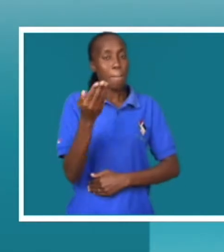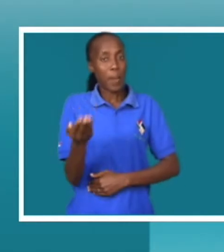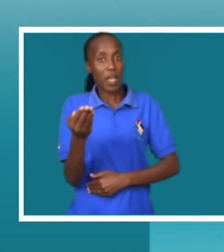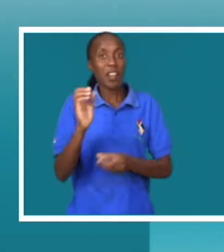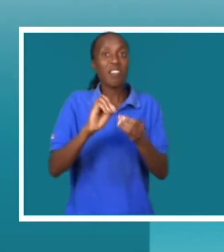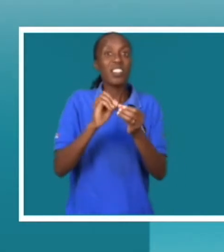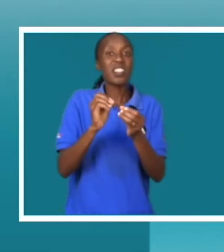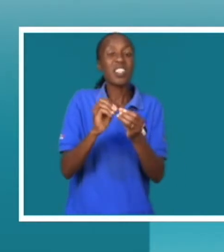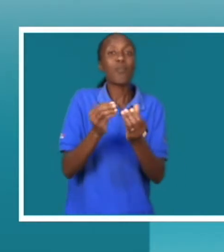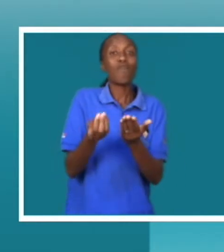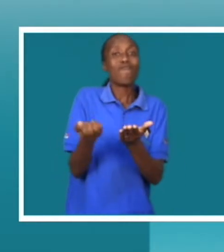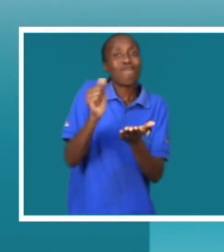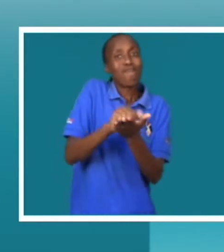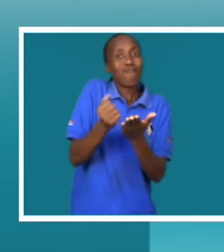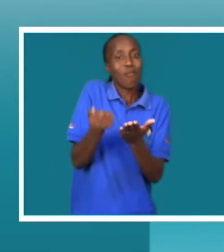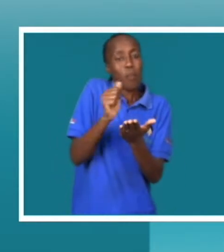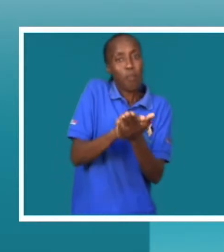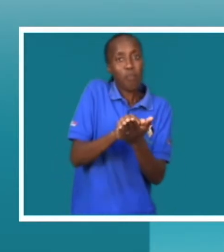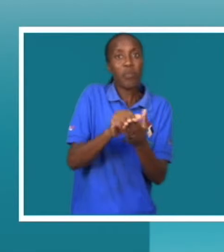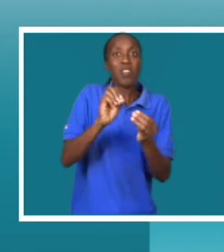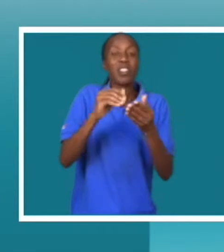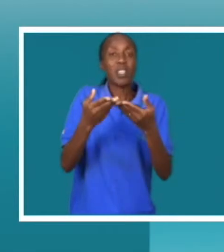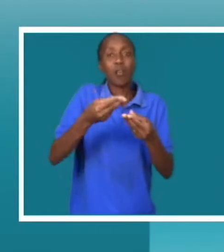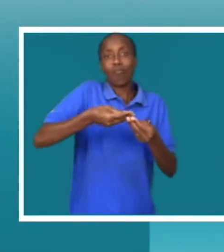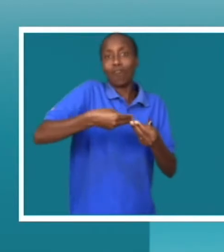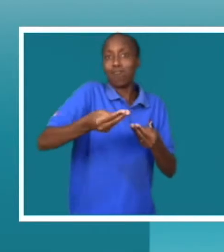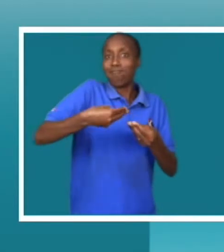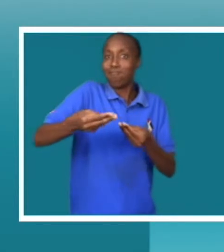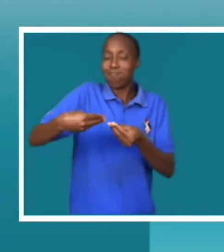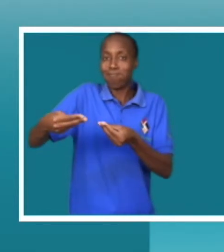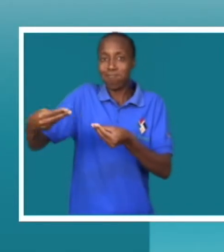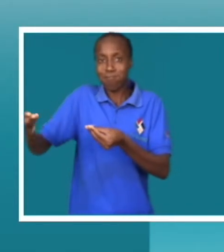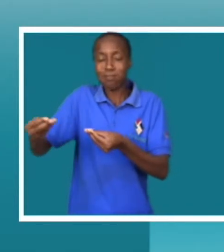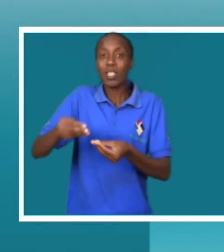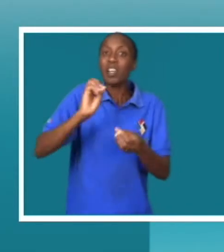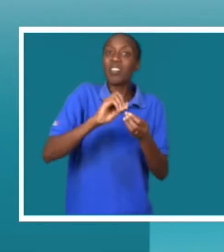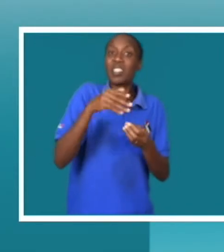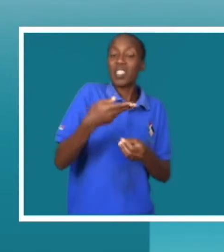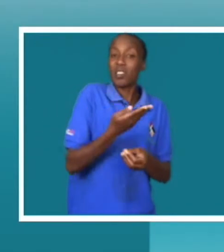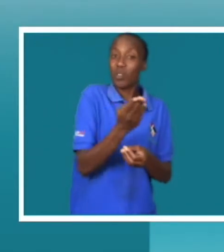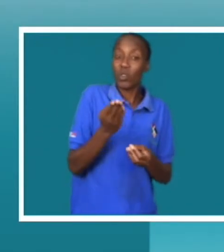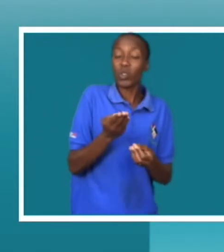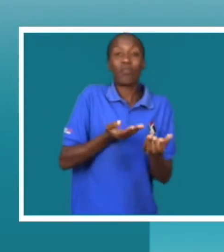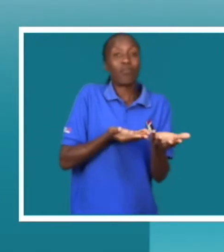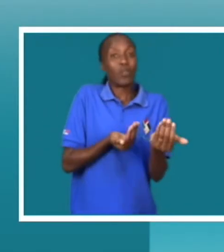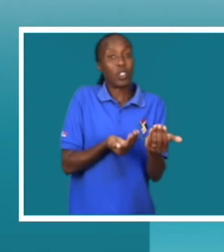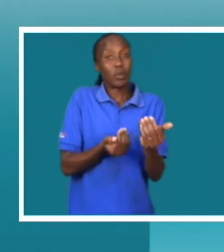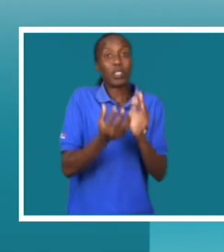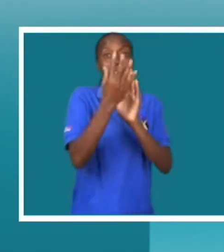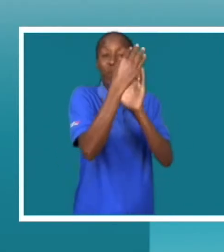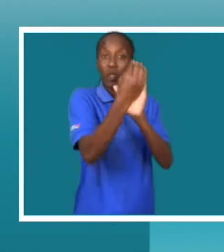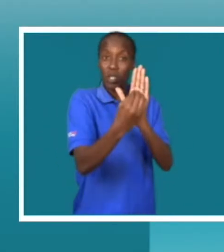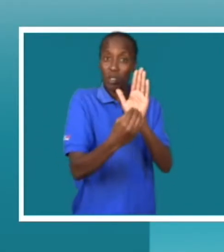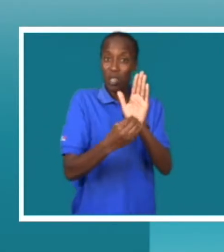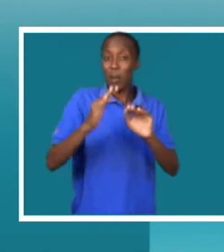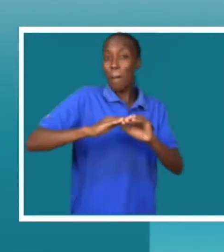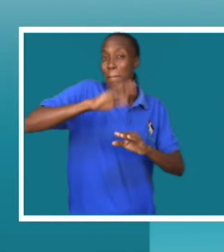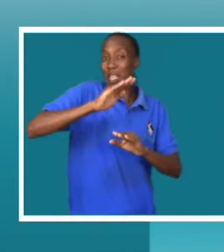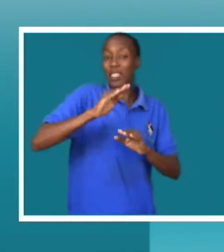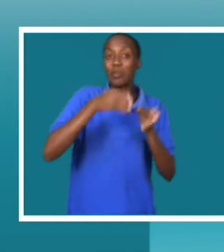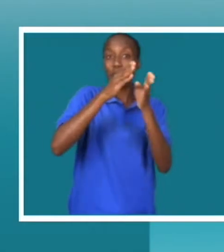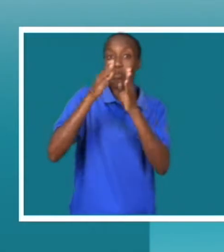E depois ele vai passar para a sua impressão gráfica e distribuição. É onde nós esperamos que esse estudo atinja o maior número de